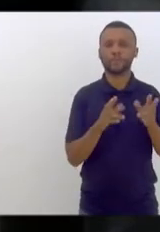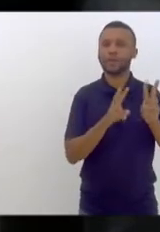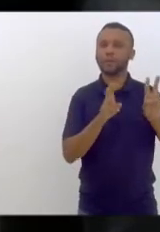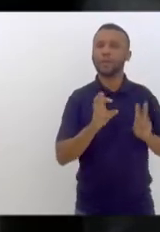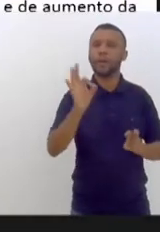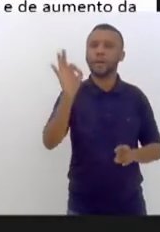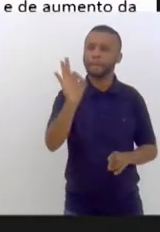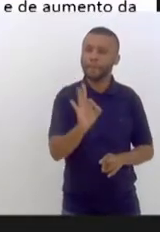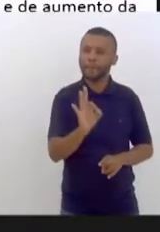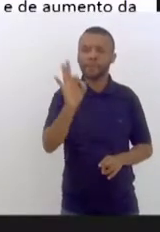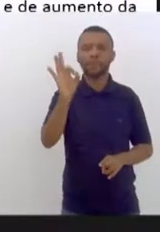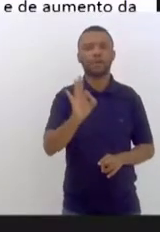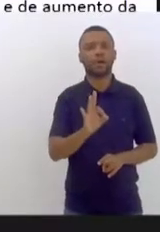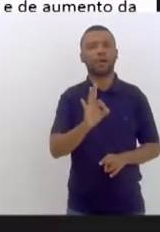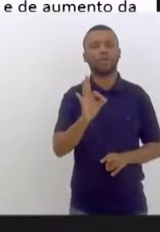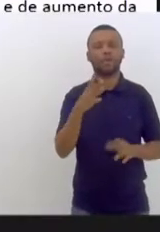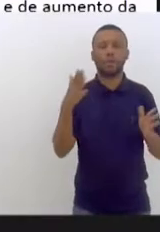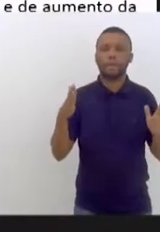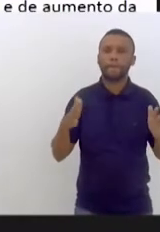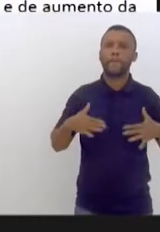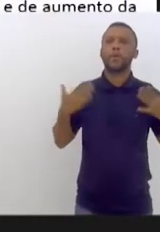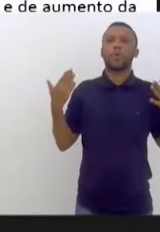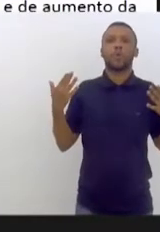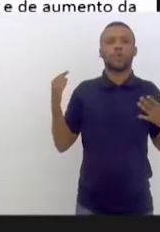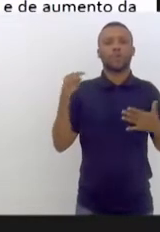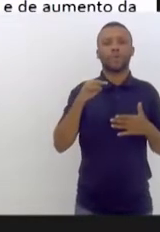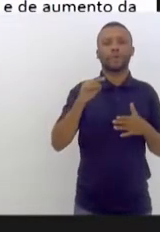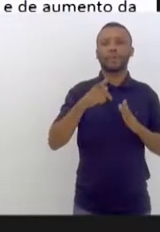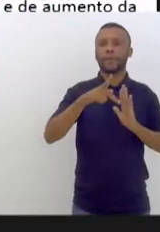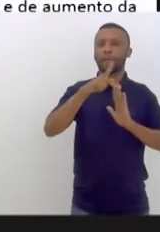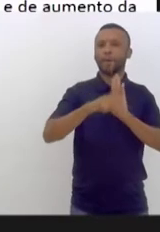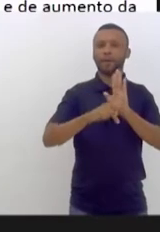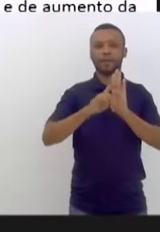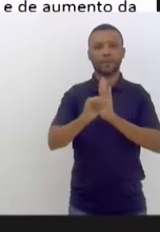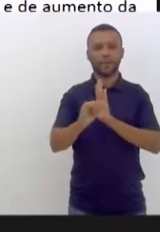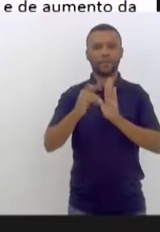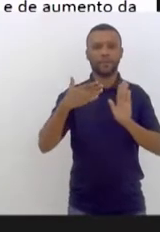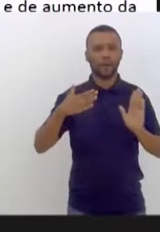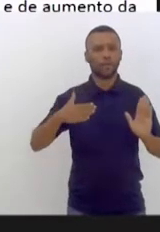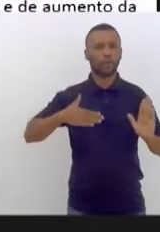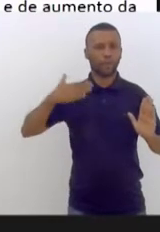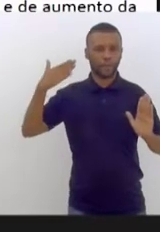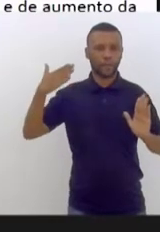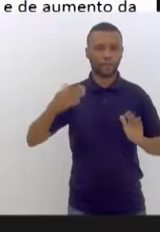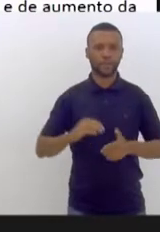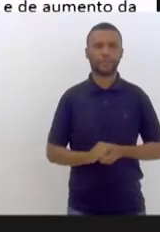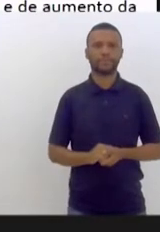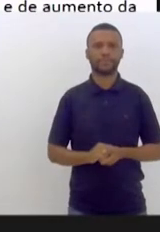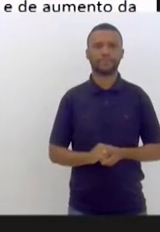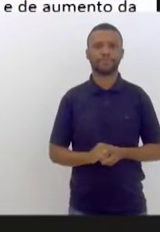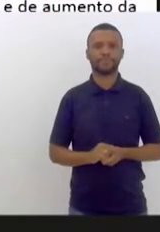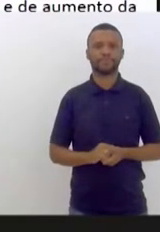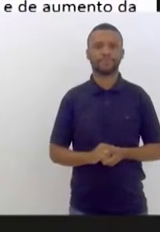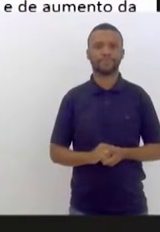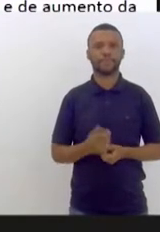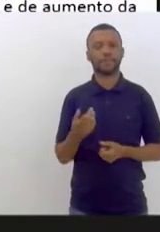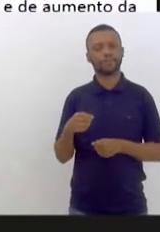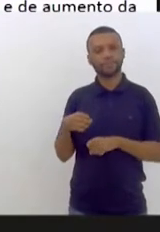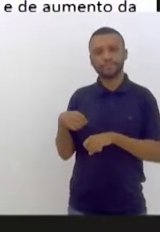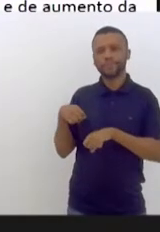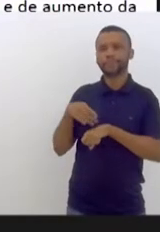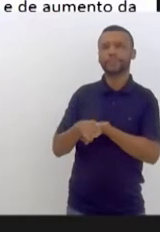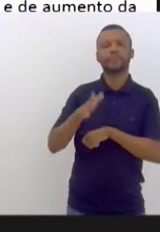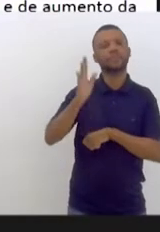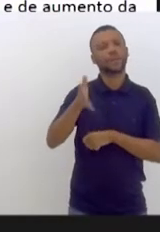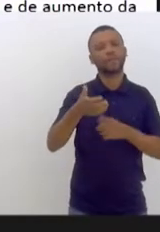percentual, fomos surpreendidos com esse projeto de lei. E aí, reforçando o que já foi dito,